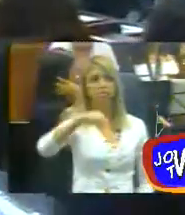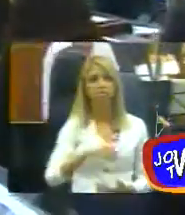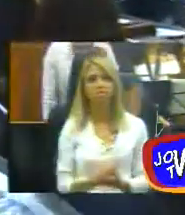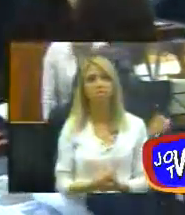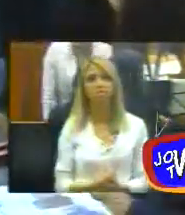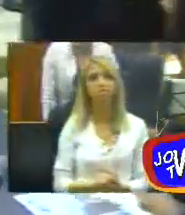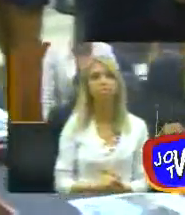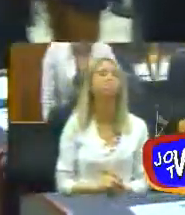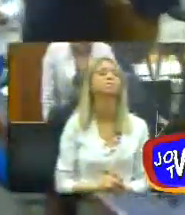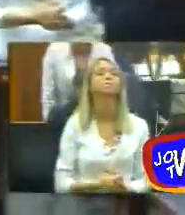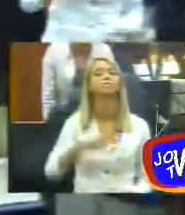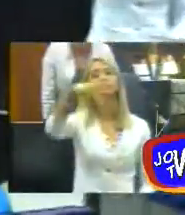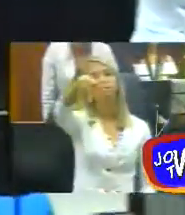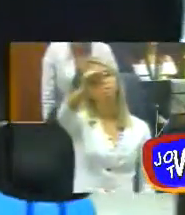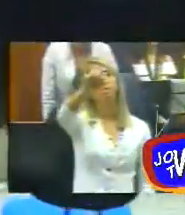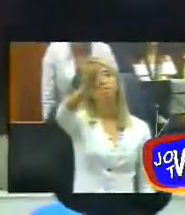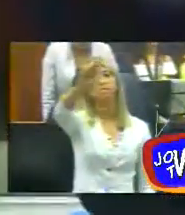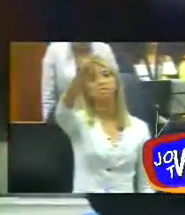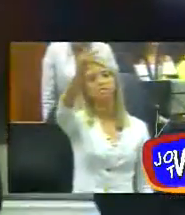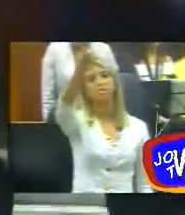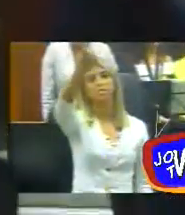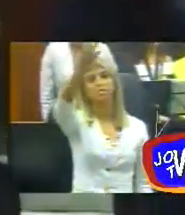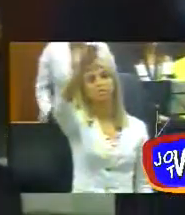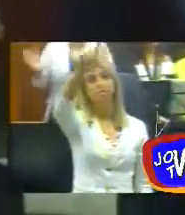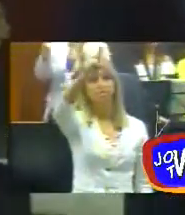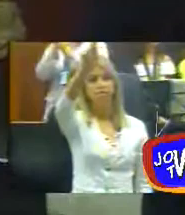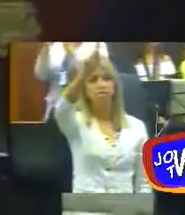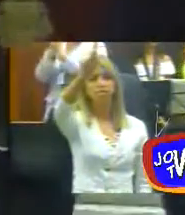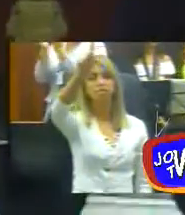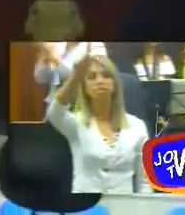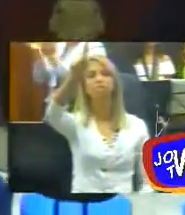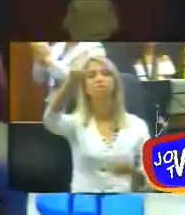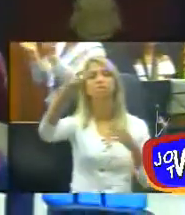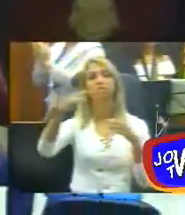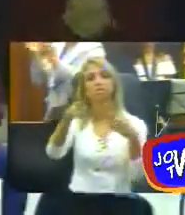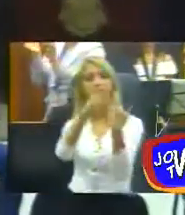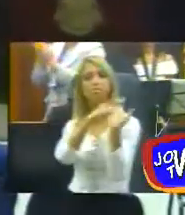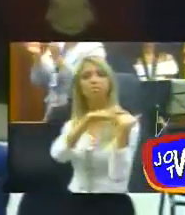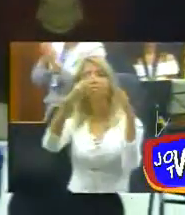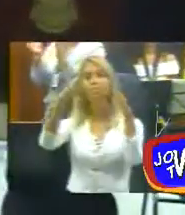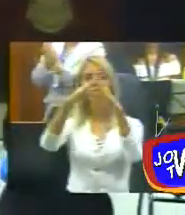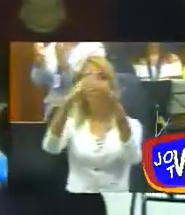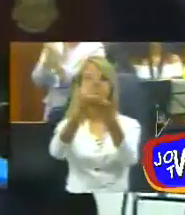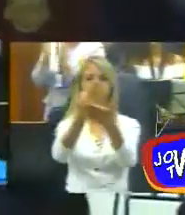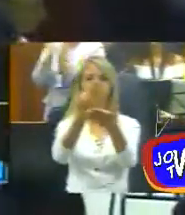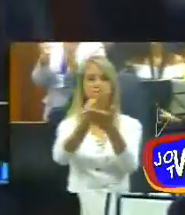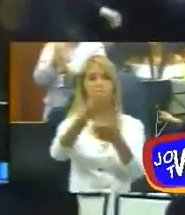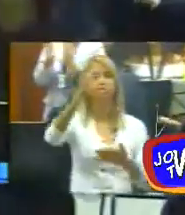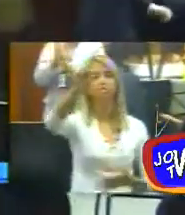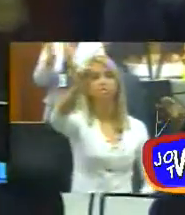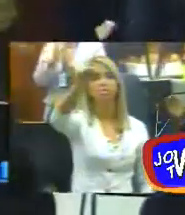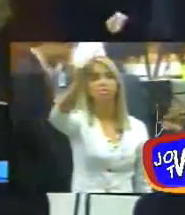Patrick da Silva Alpende, professora Elza Maria Santa Rosa Bernardo.